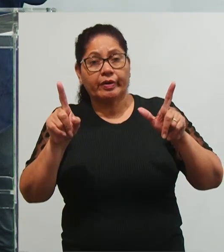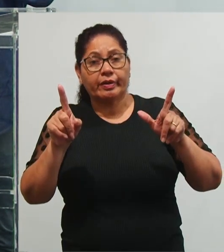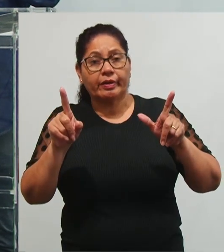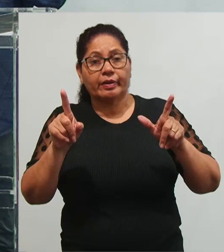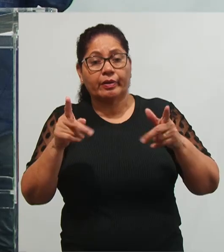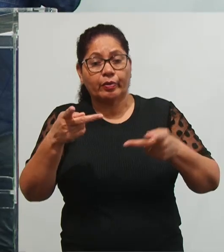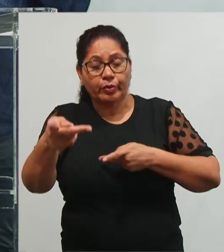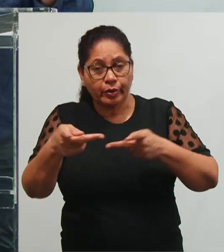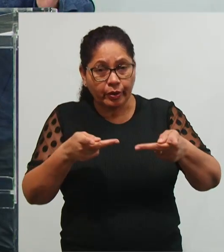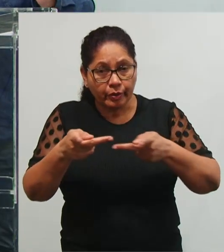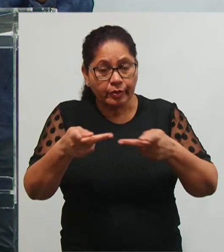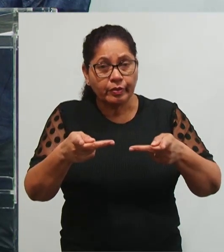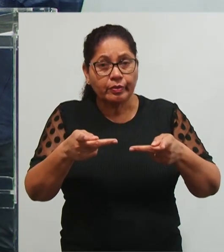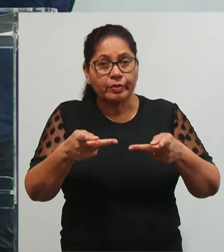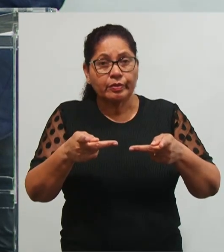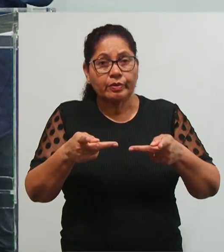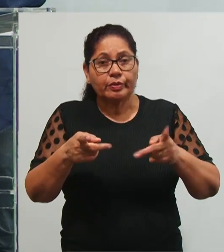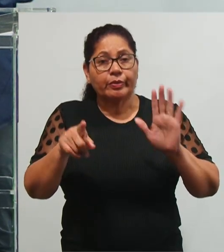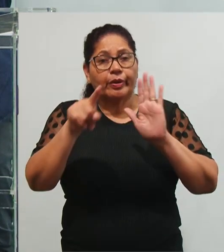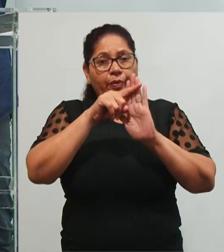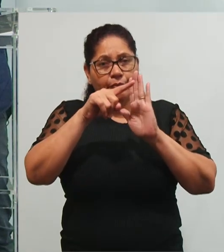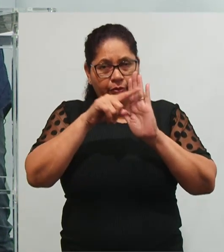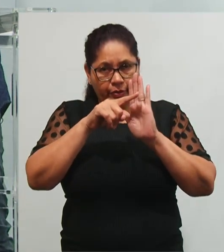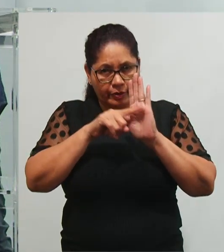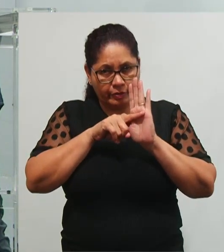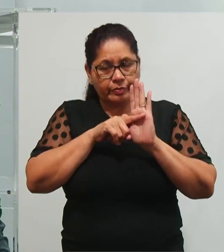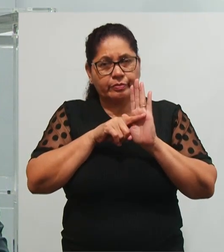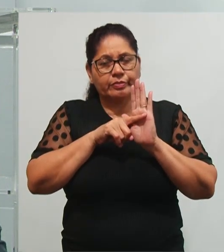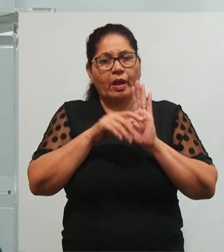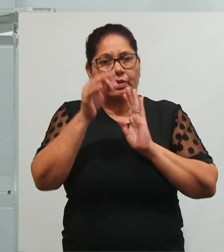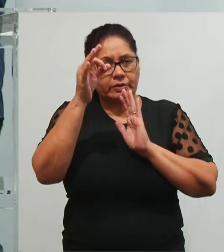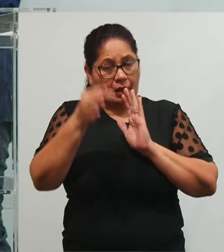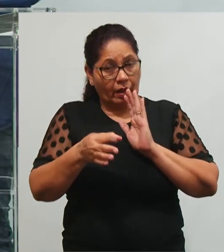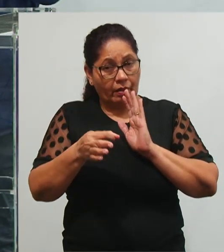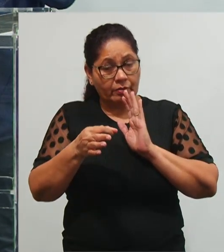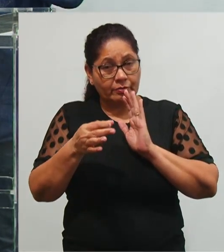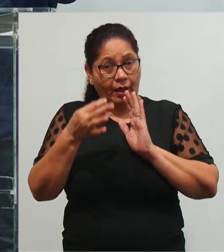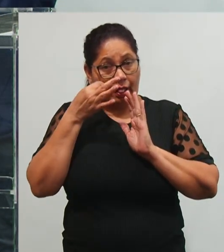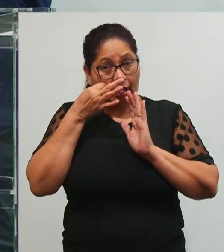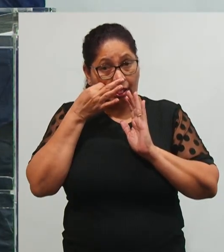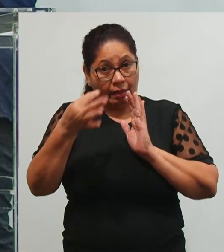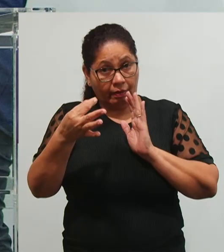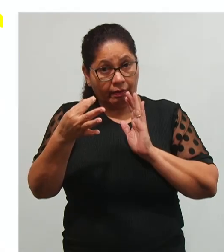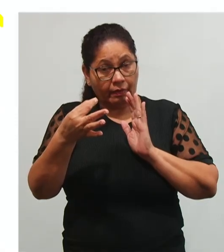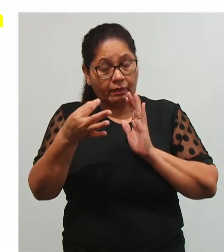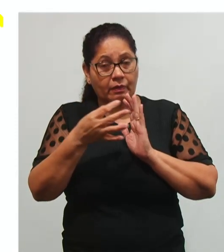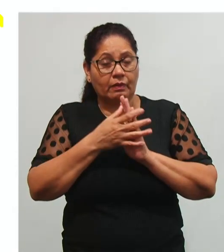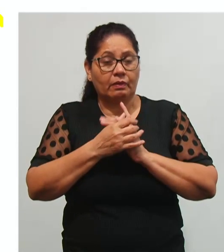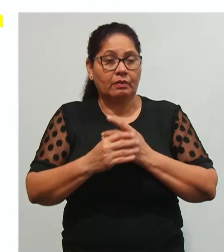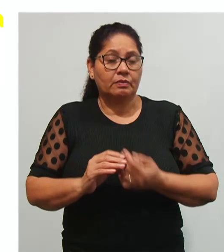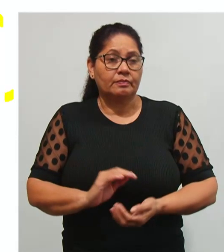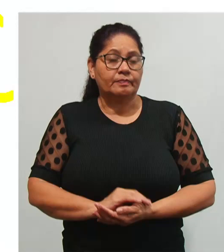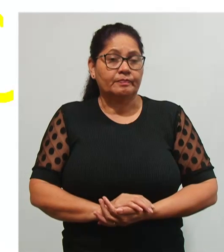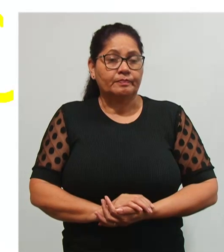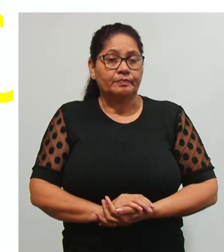diferença entre o que é um projeto e o que é um programa. Tá certo? Então prestem atenção.